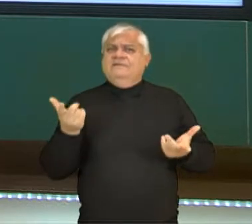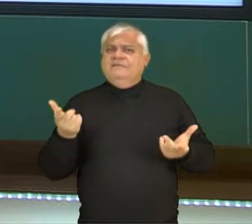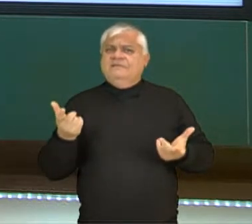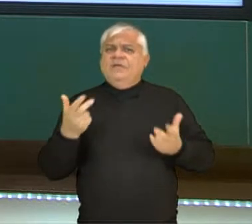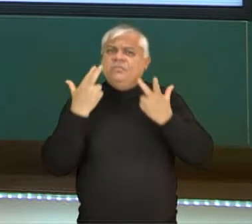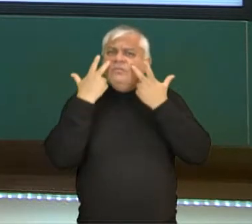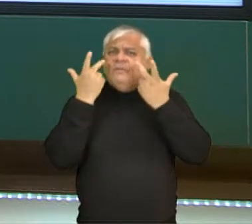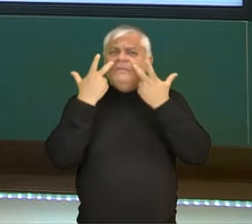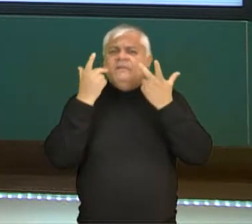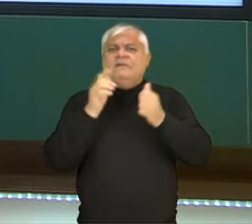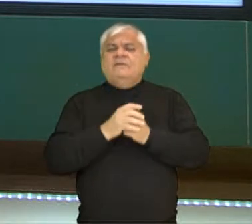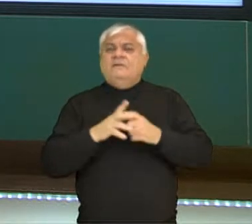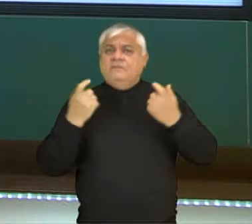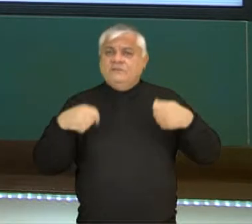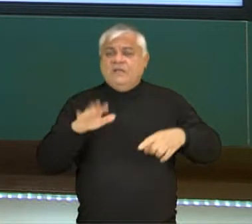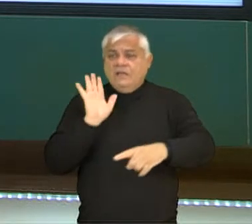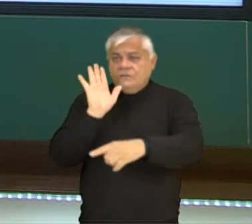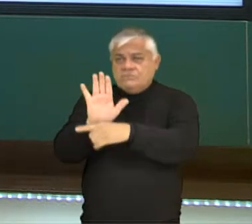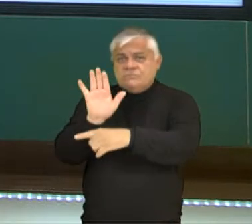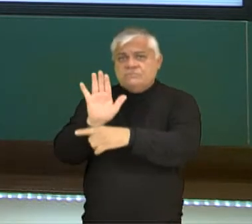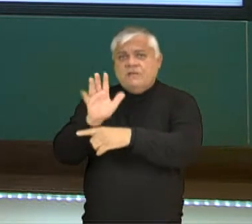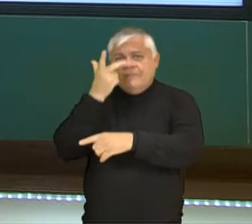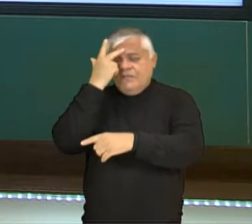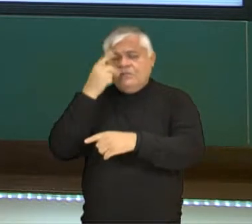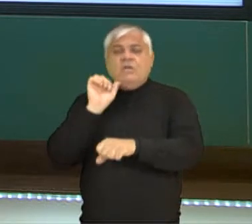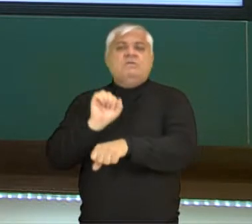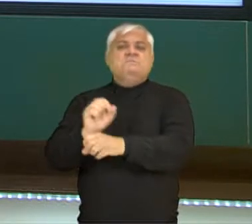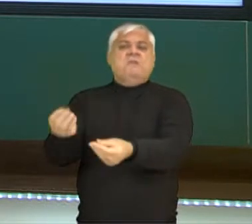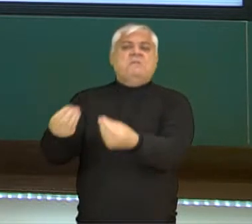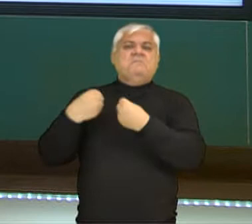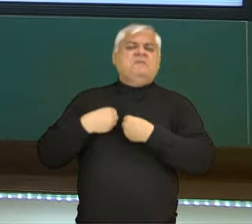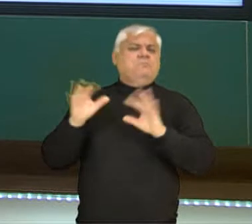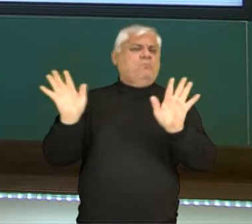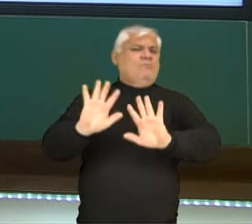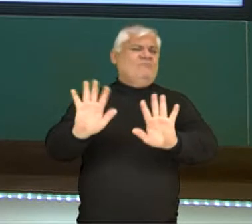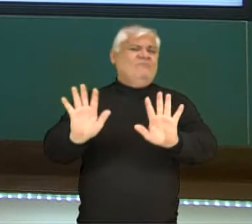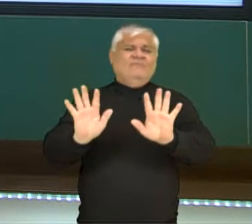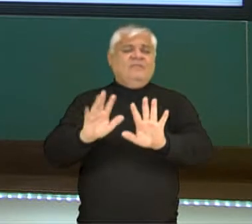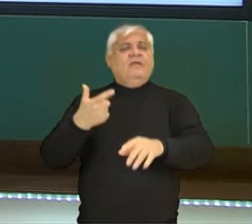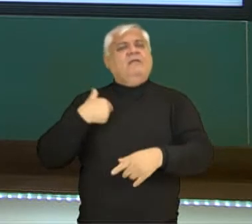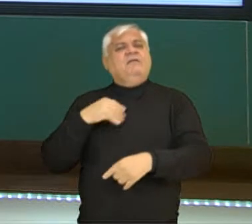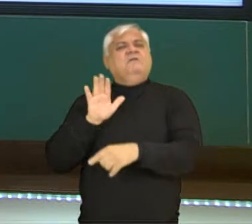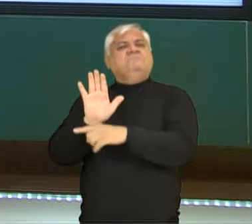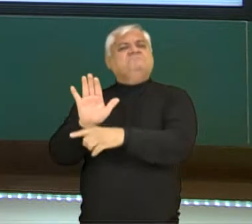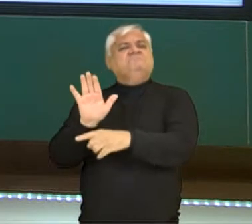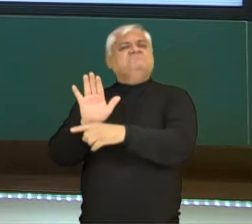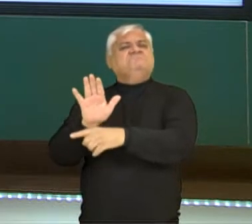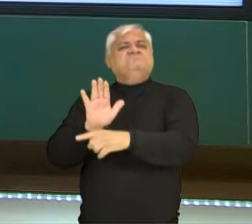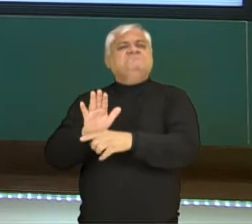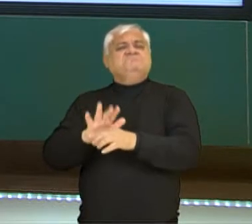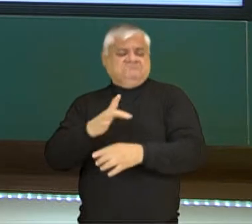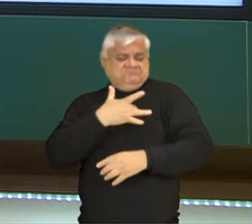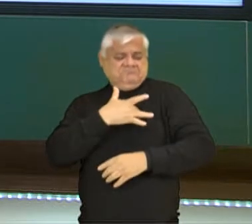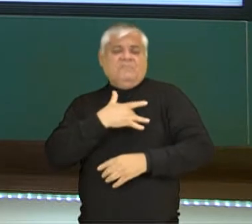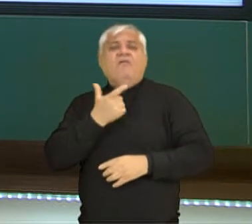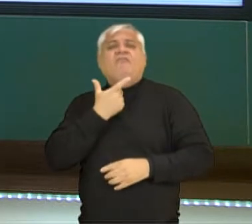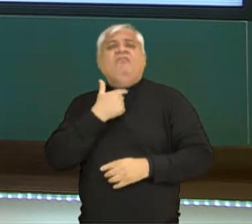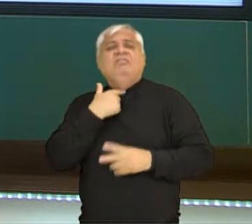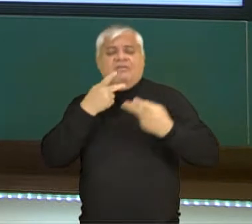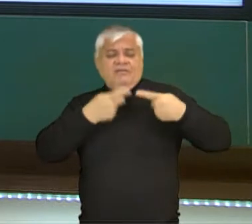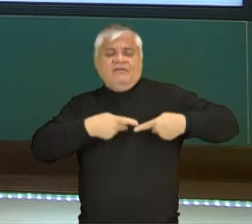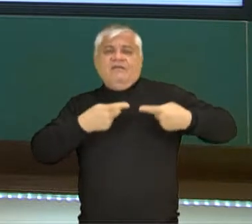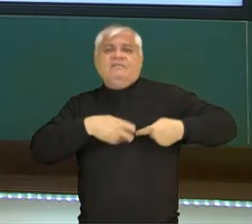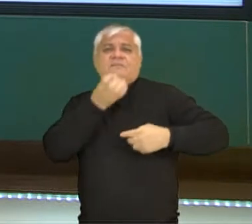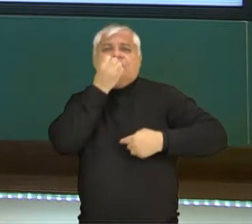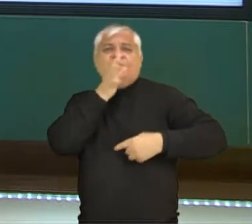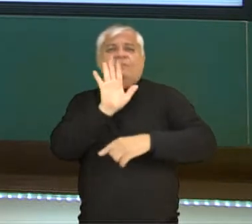né? Fazer pelas pessoas sem esperar nada em troca, né? A gente fazer pelo simples fato de praticar aquilo que é bom,